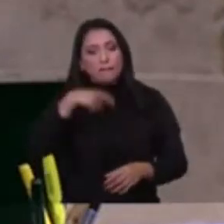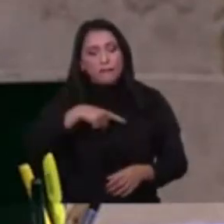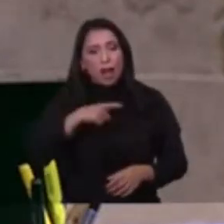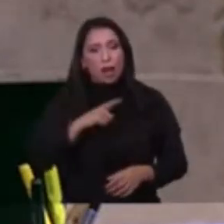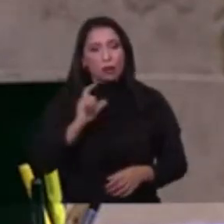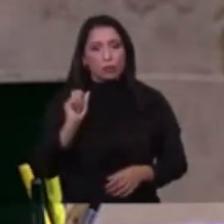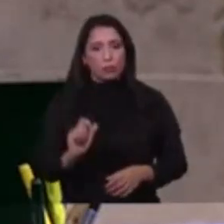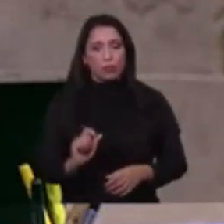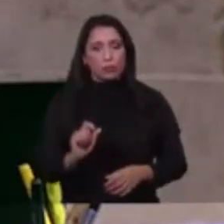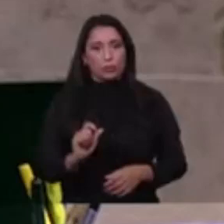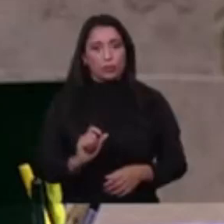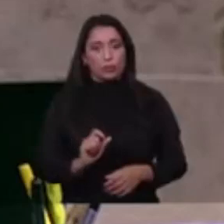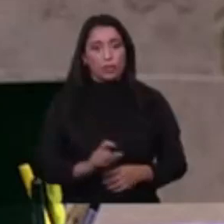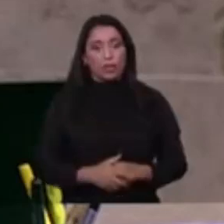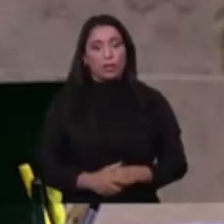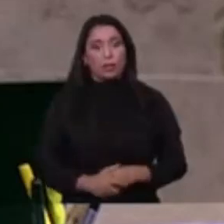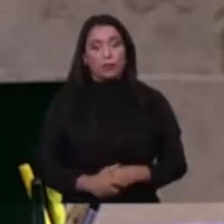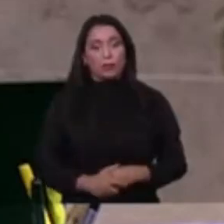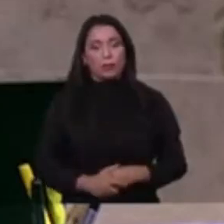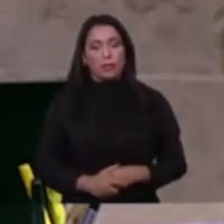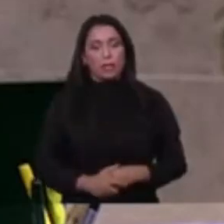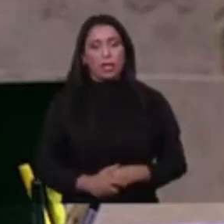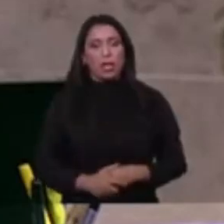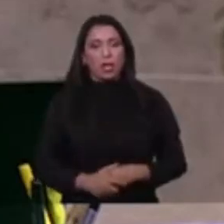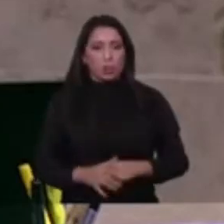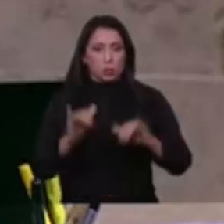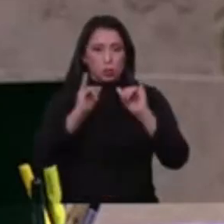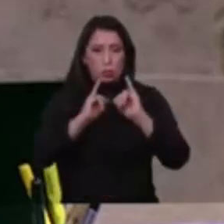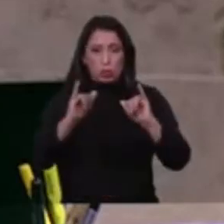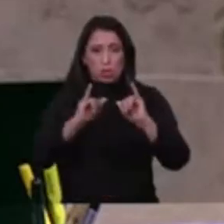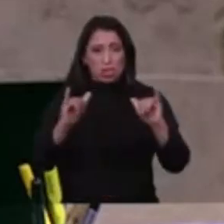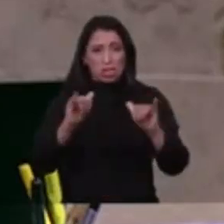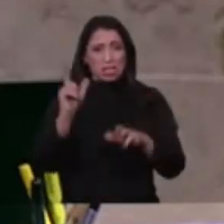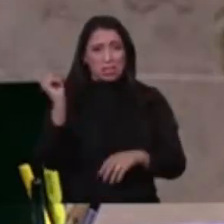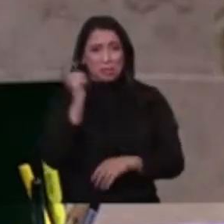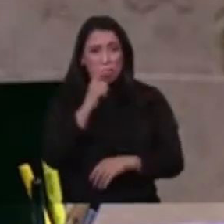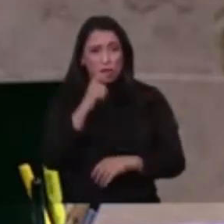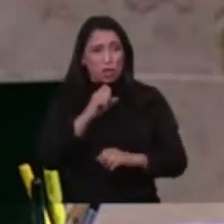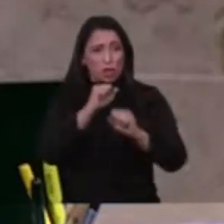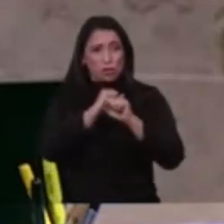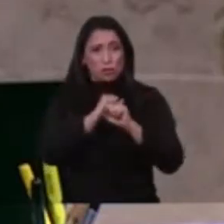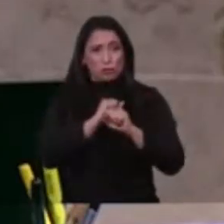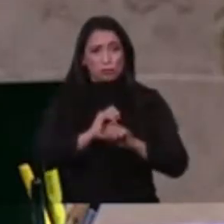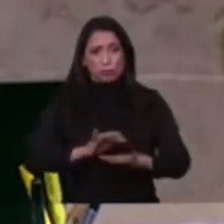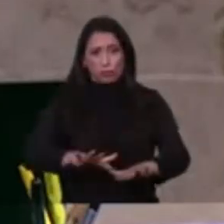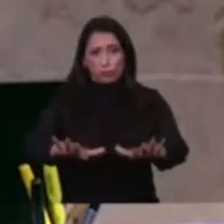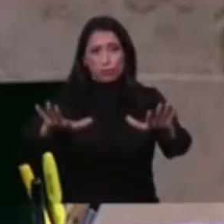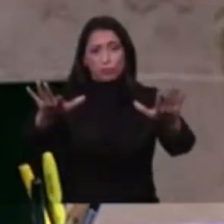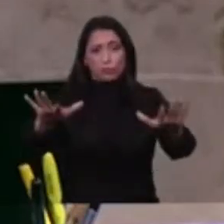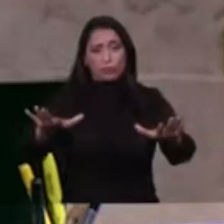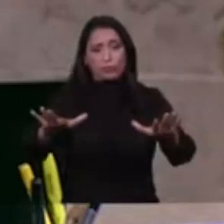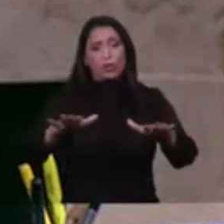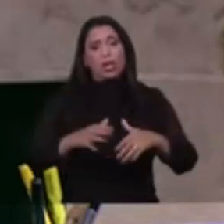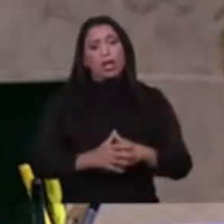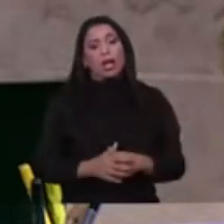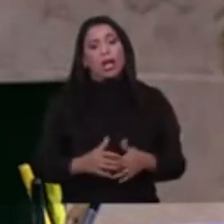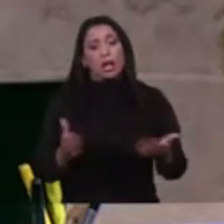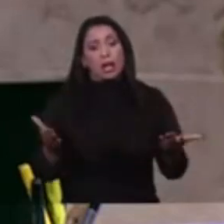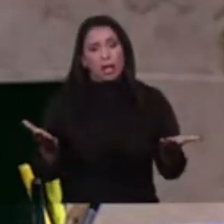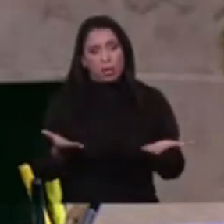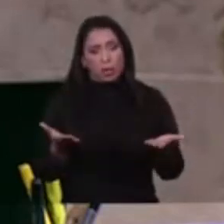A disseminação de notícias falsas, embora tenham sido reduzidas